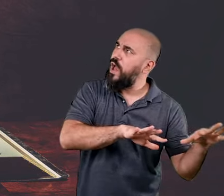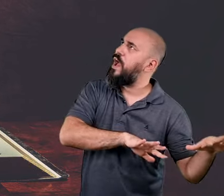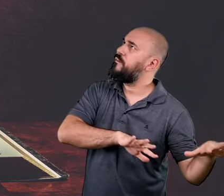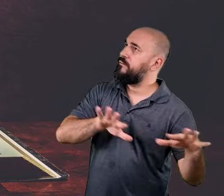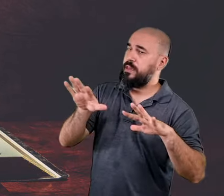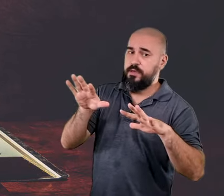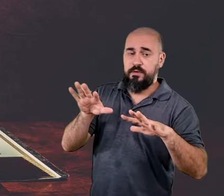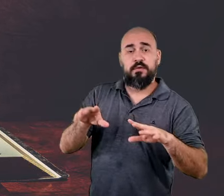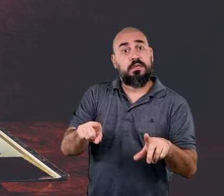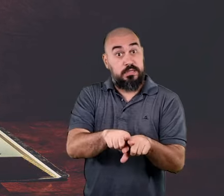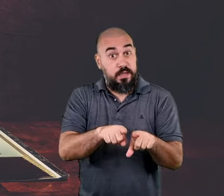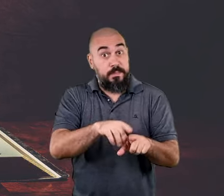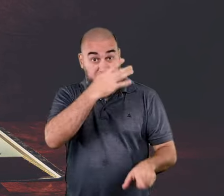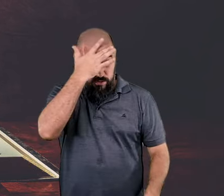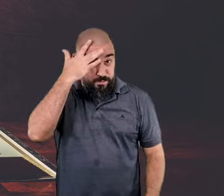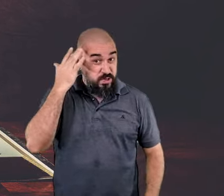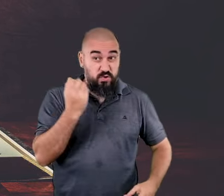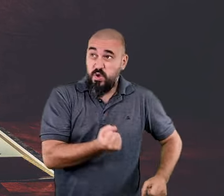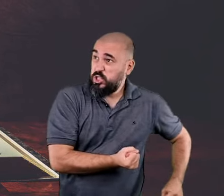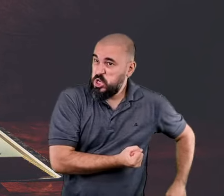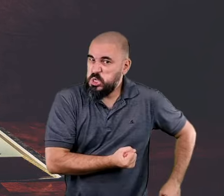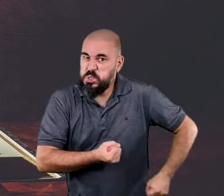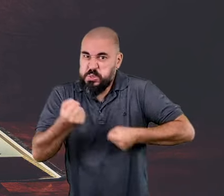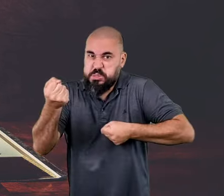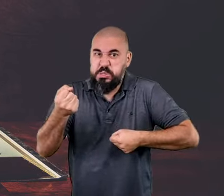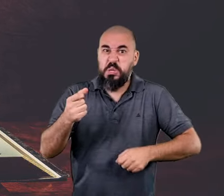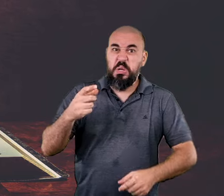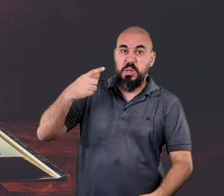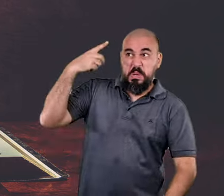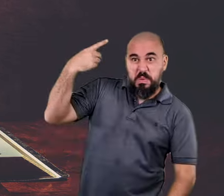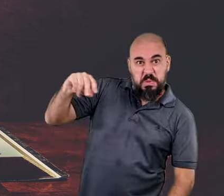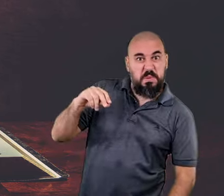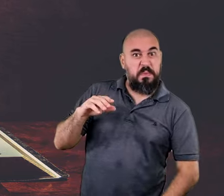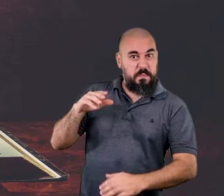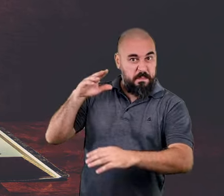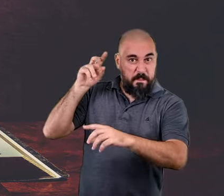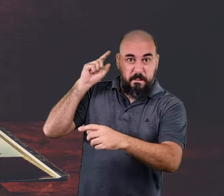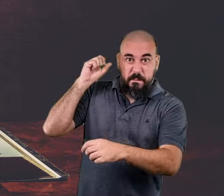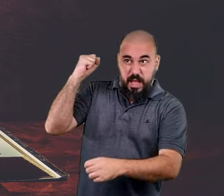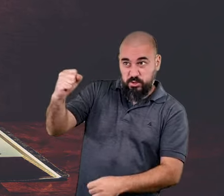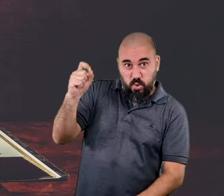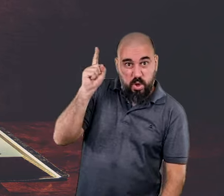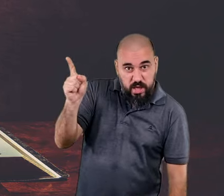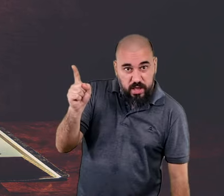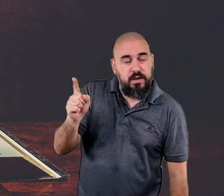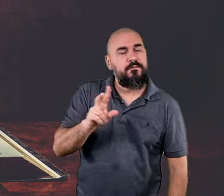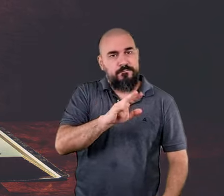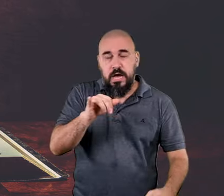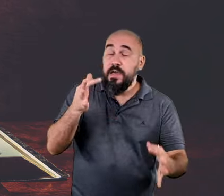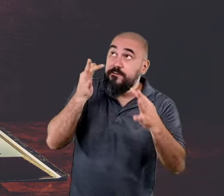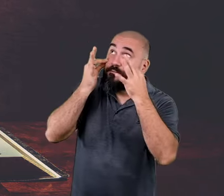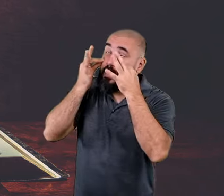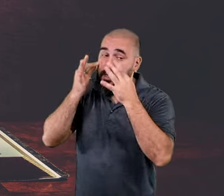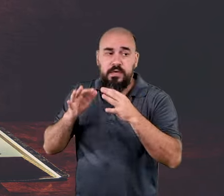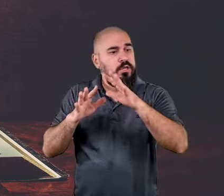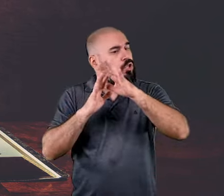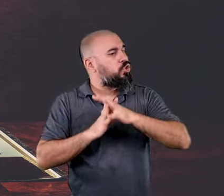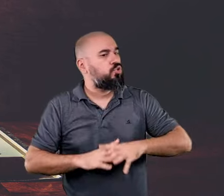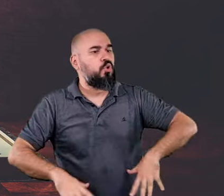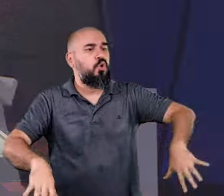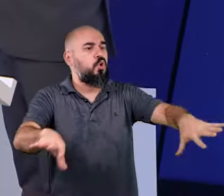o traspassaram, e todas as tribos da terra se lamentarão por causa dele,